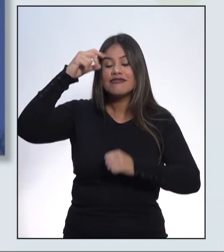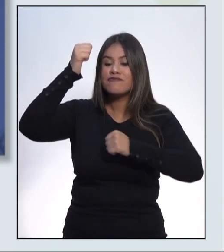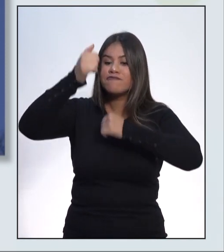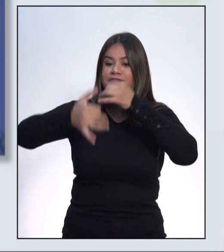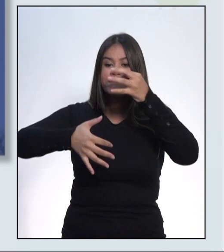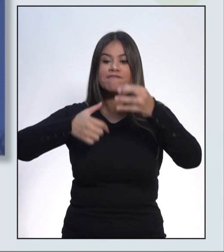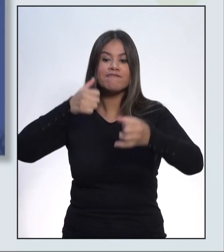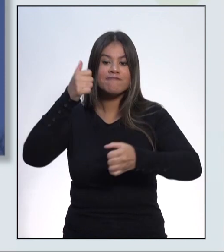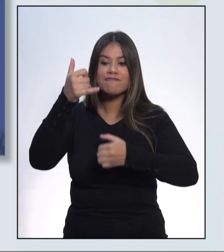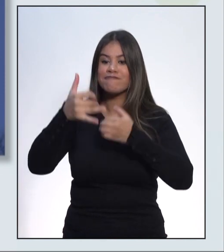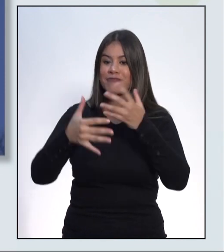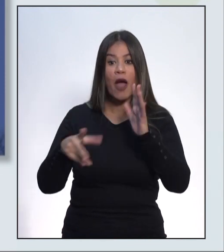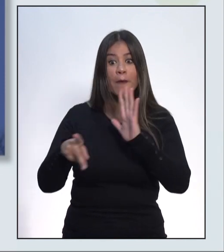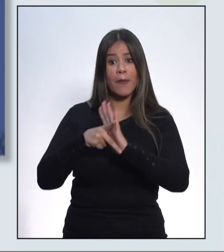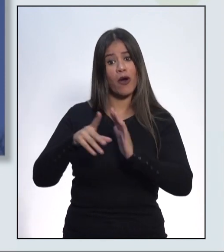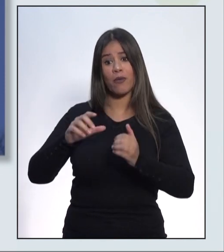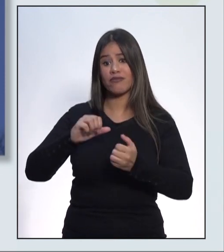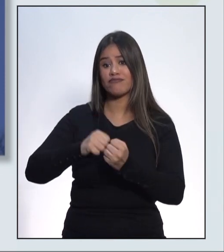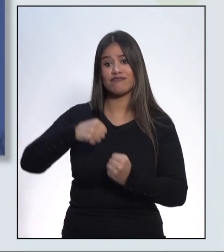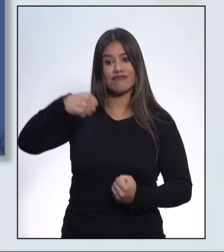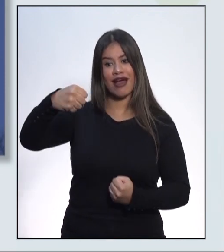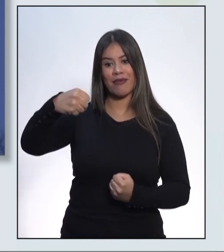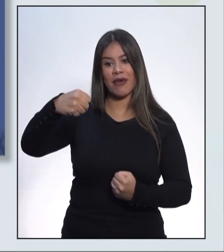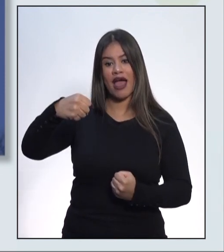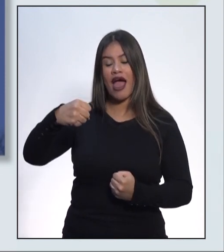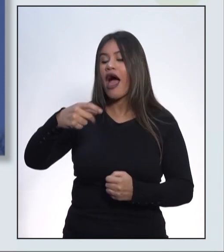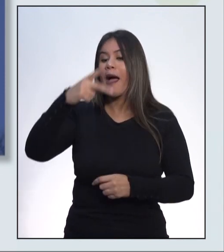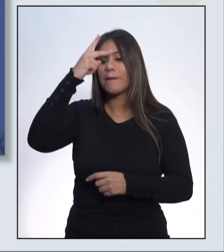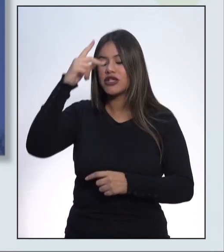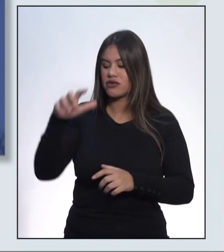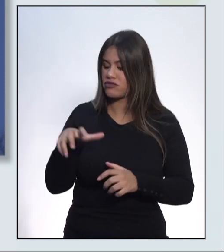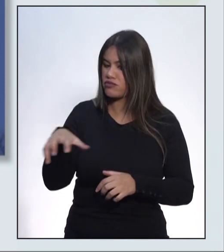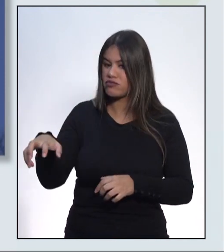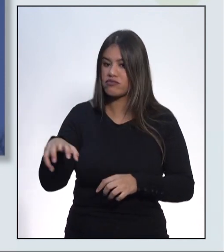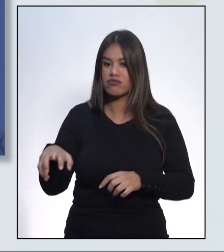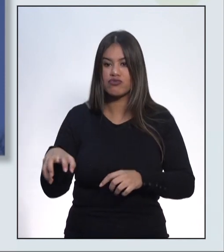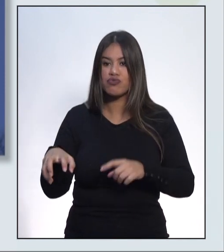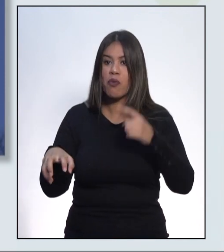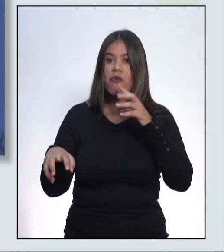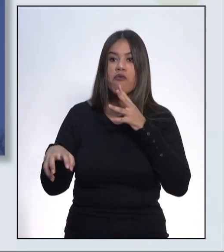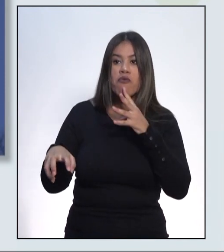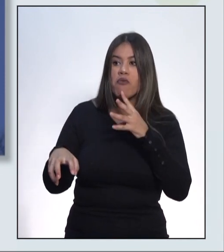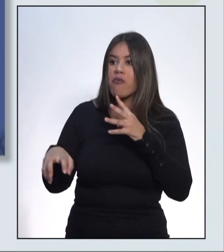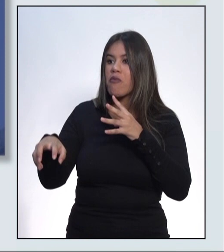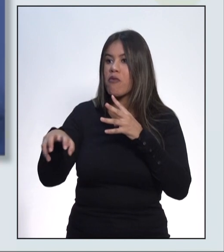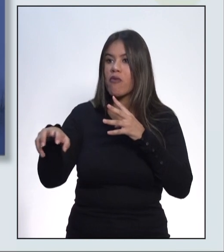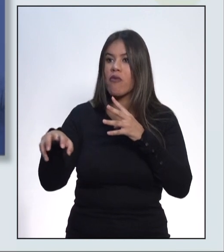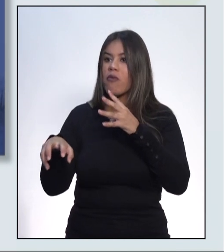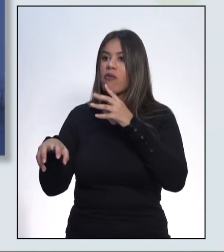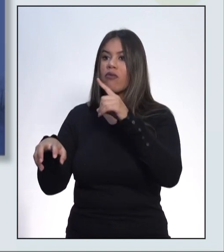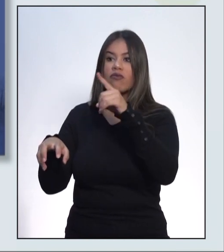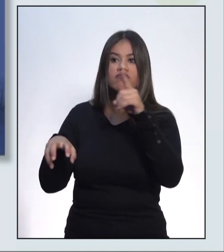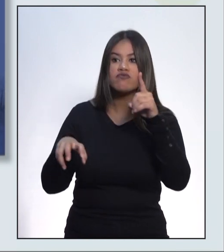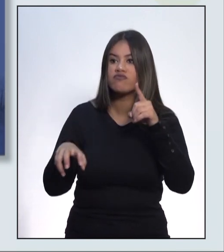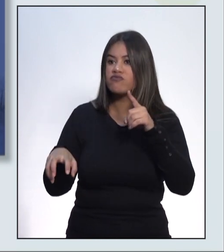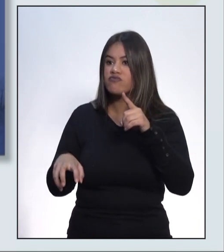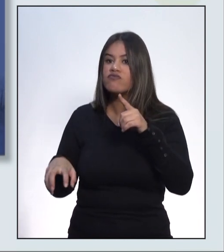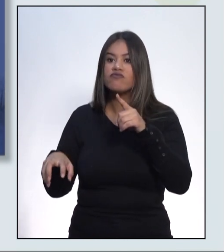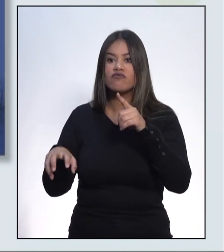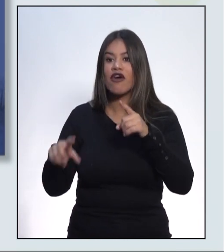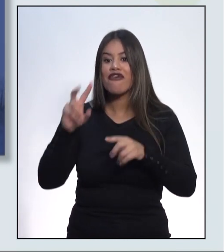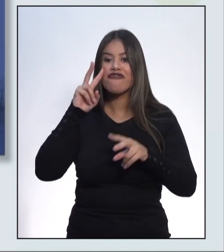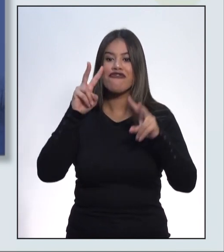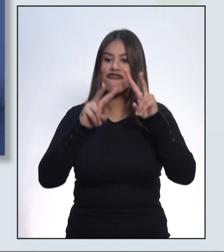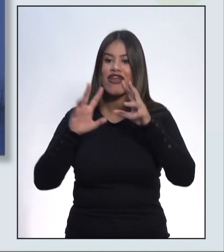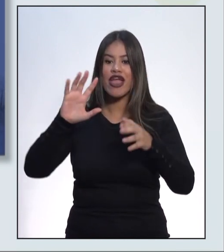dessa forma. Assim, a pessoa vai navegando e vai também conhecendo os lugares onde aconteceram os